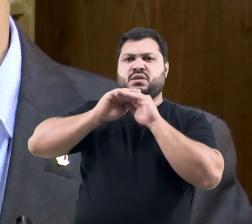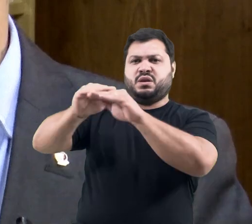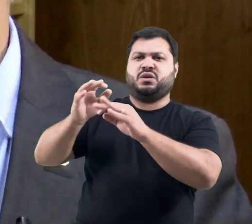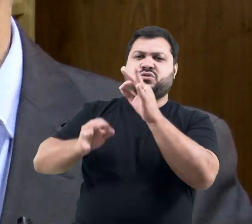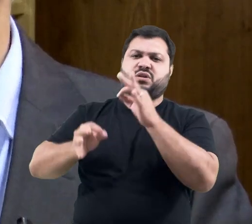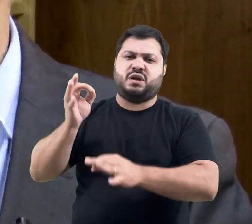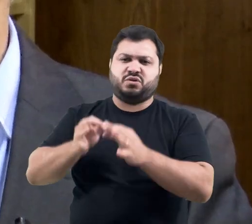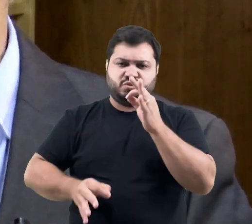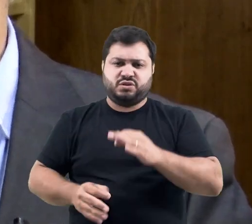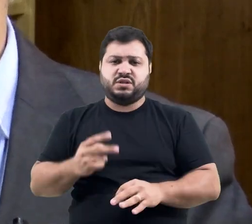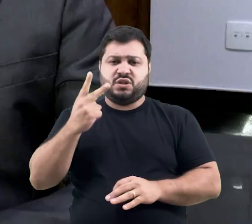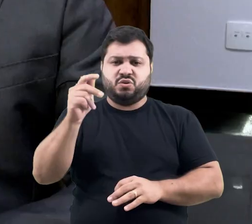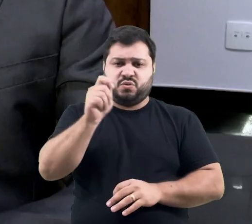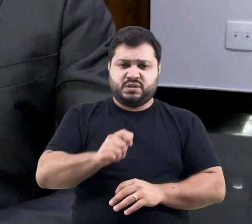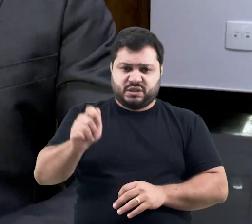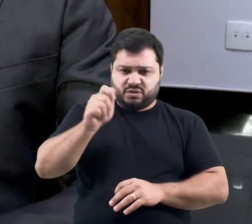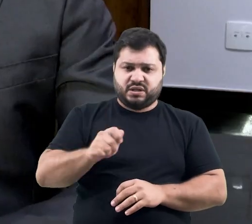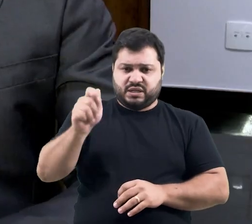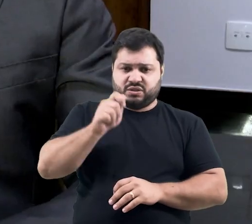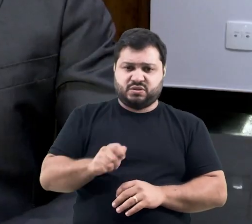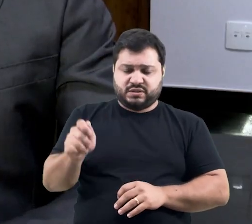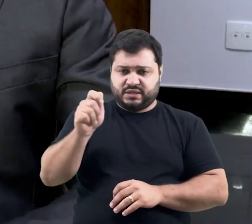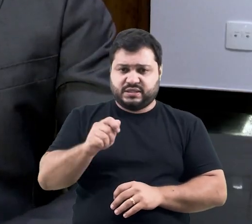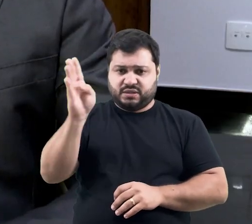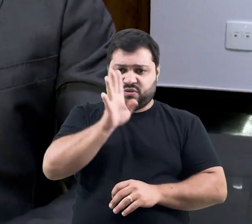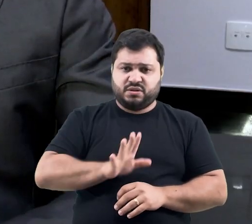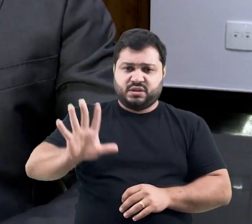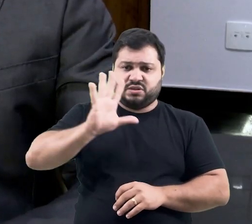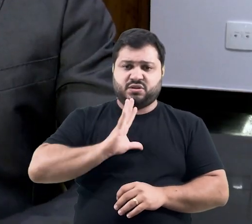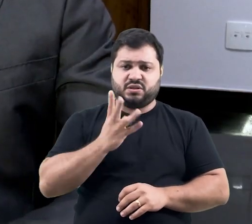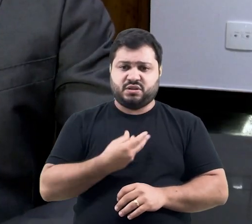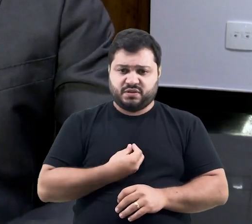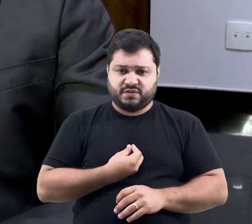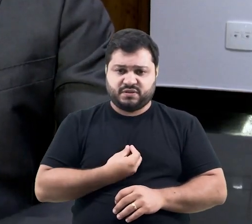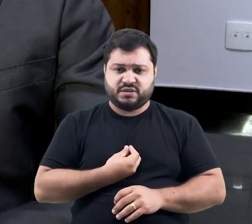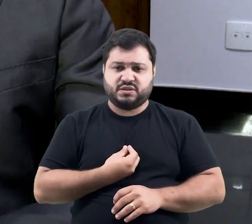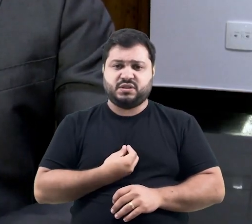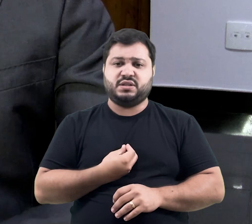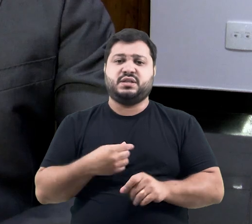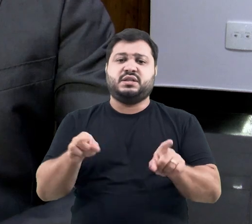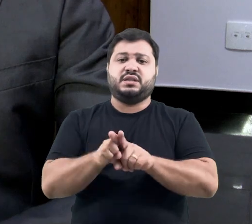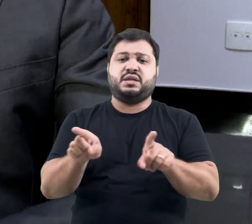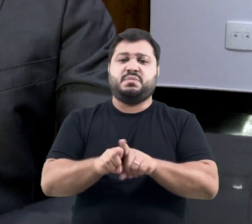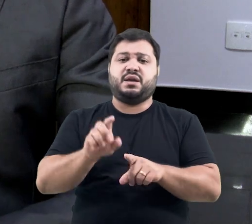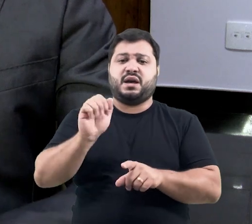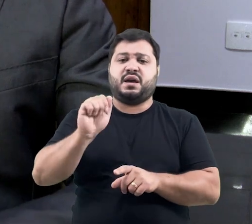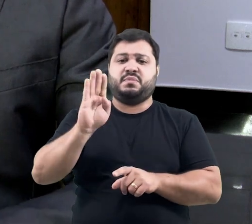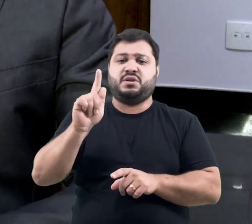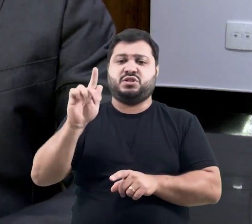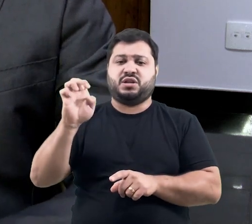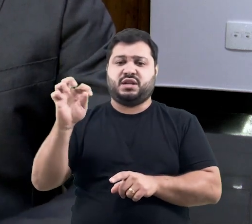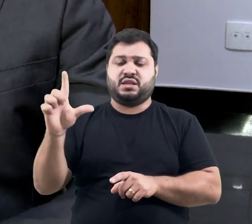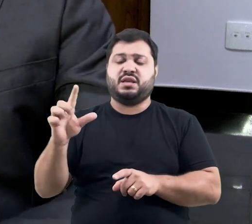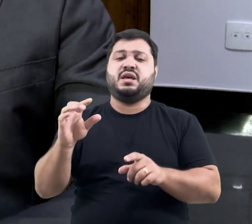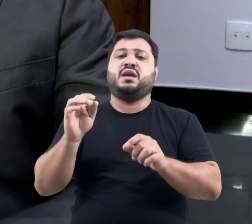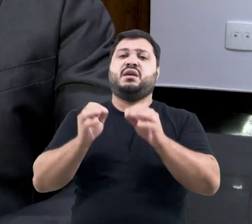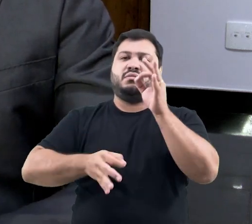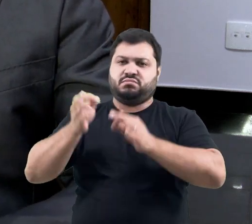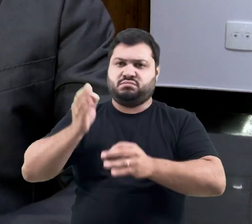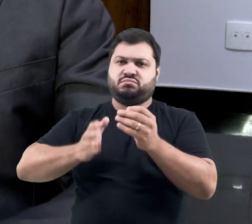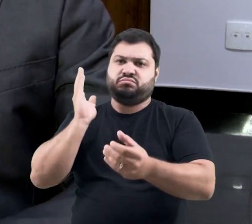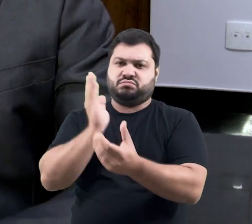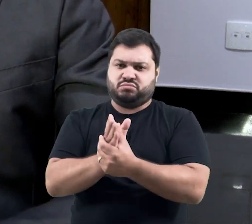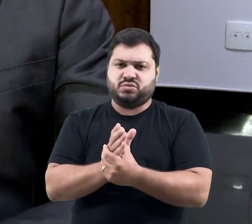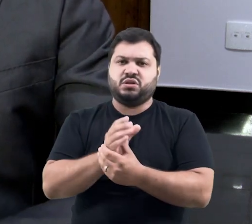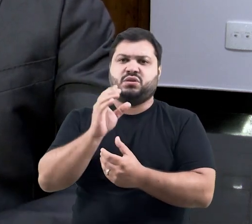e acionaram a justiça. Duas associações, a Associação Nacional de Travestis e Transsexuais e a ABGLT, ajuizaram